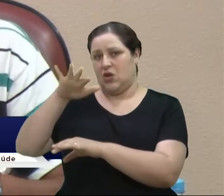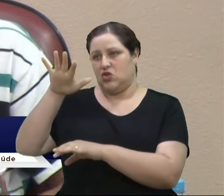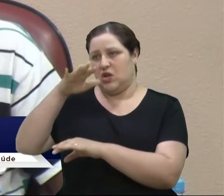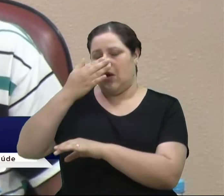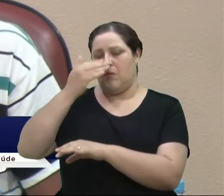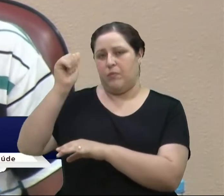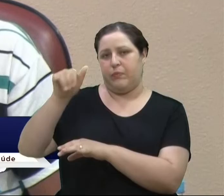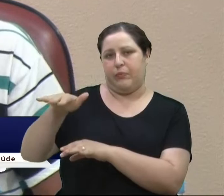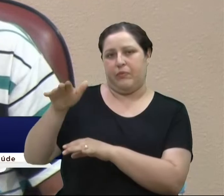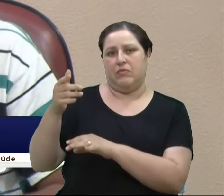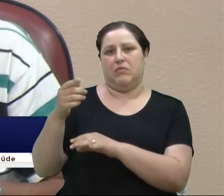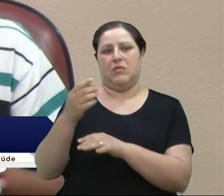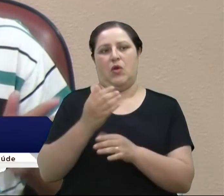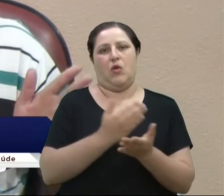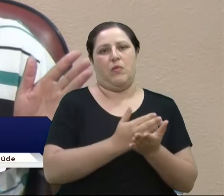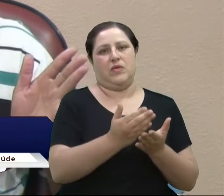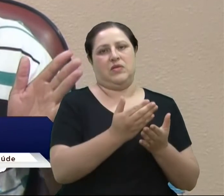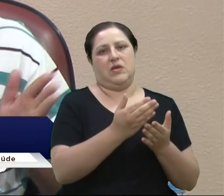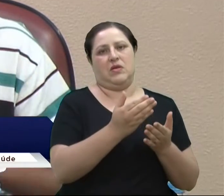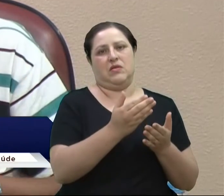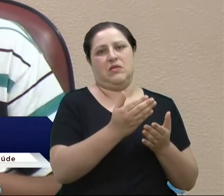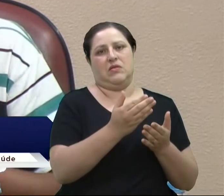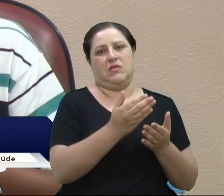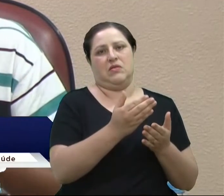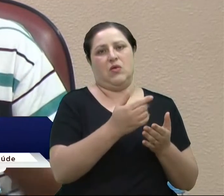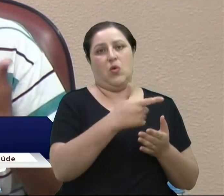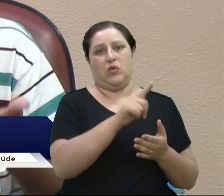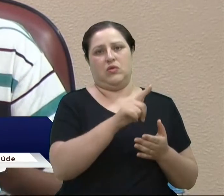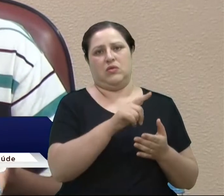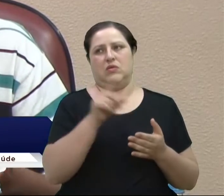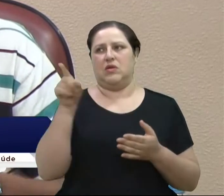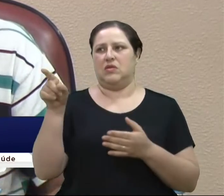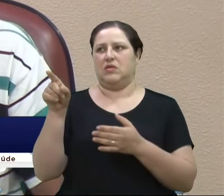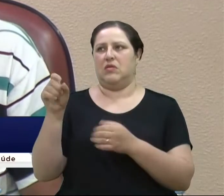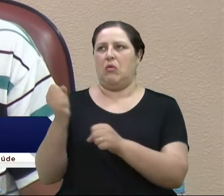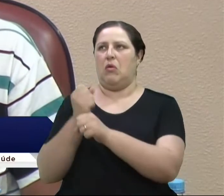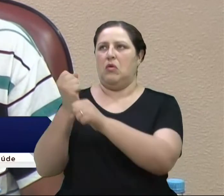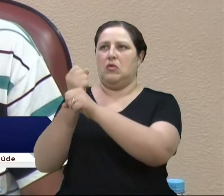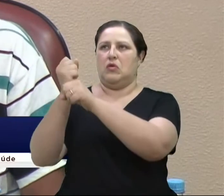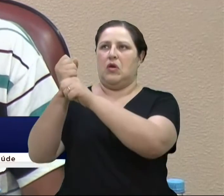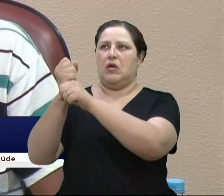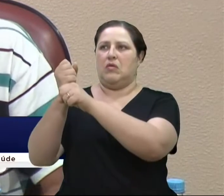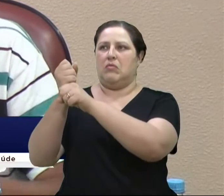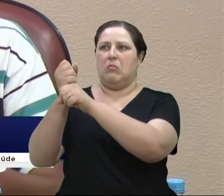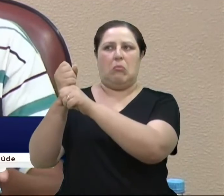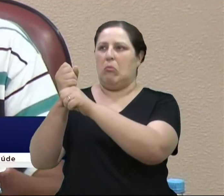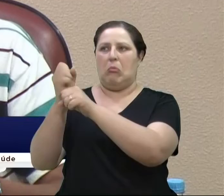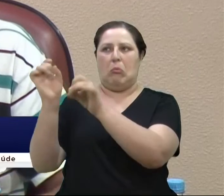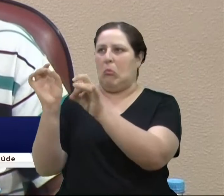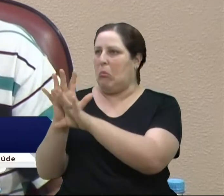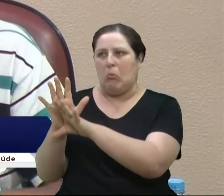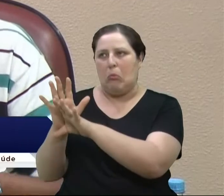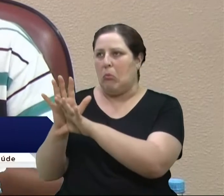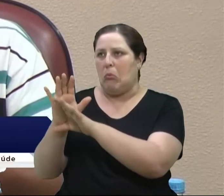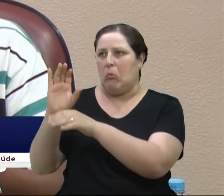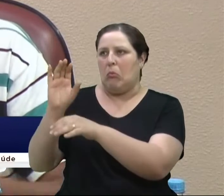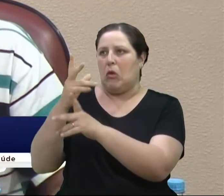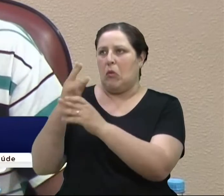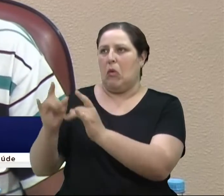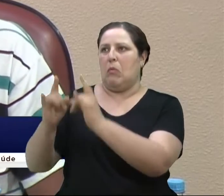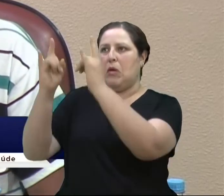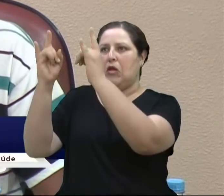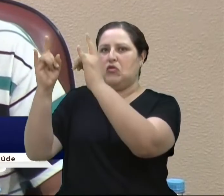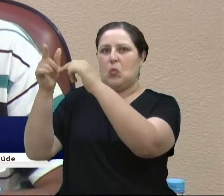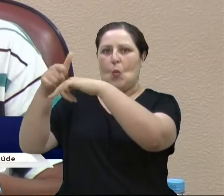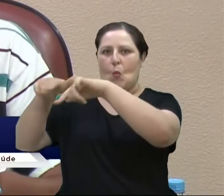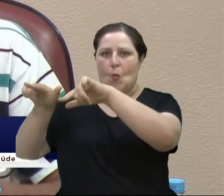início da pandemia, um elefante branco parado. Teve investimentos públicos que foram investidos na obra, e a obra está lá, não terminou,